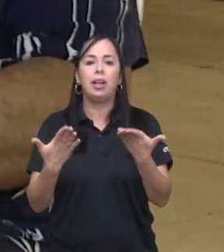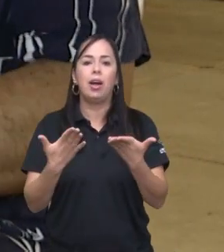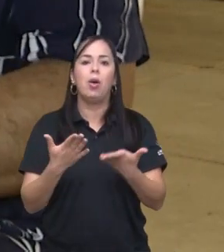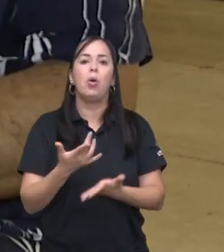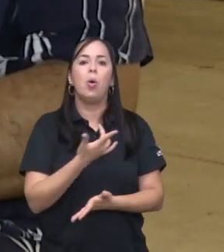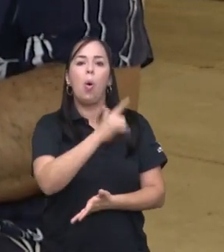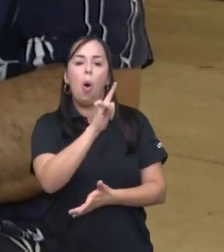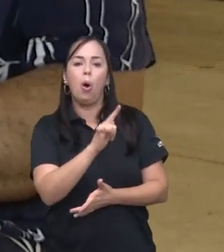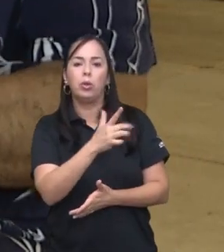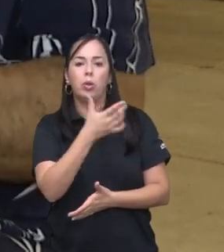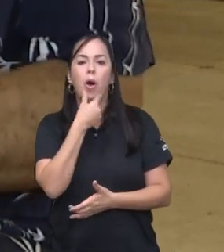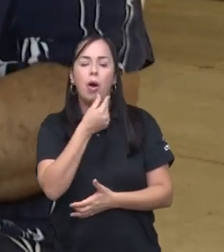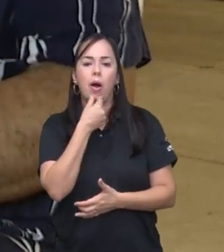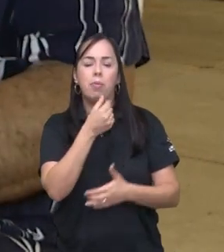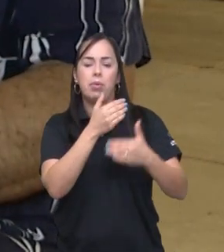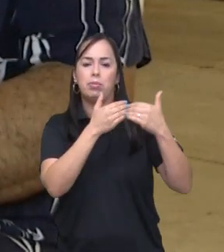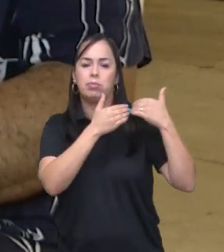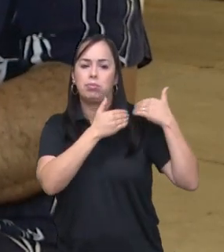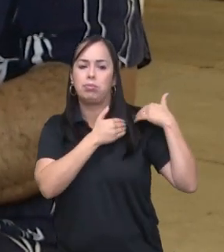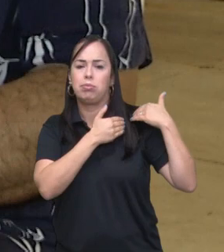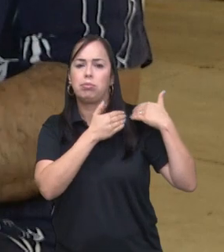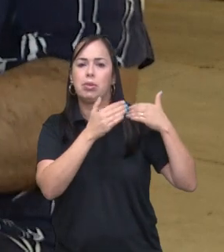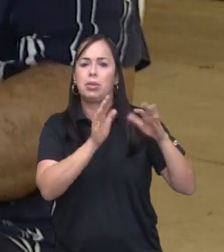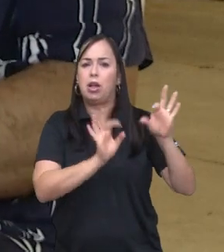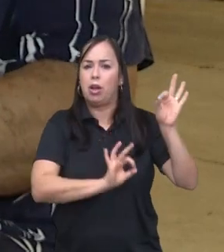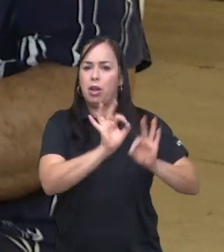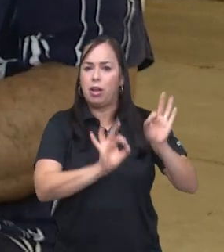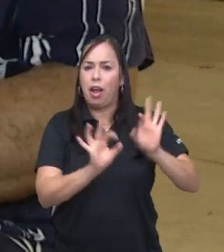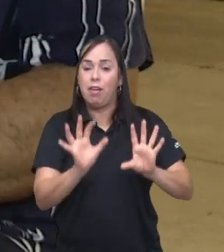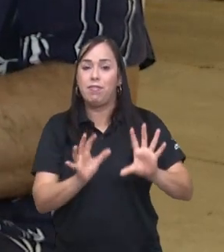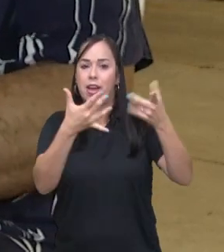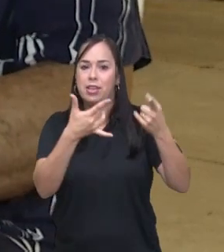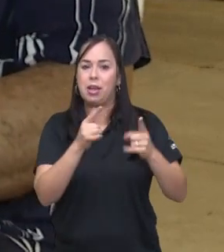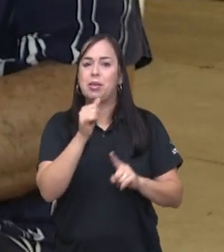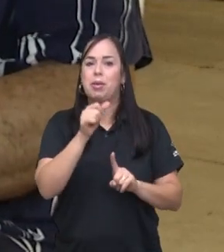lá, sendo o responsável e organizar a festa de